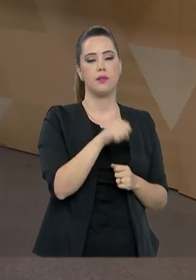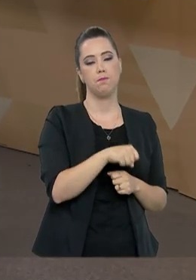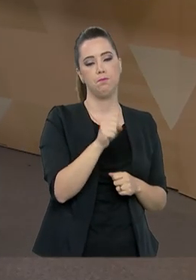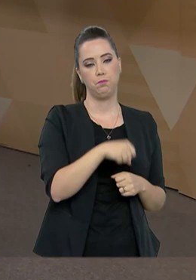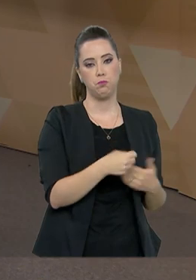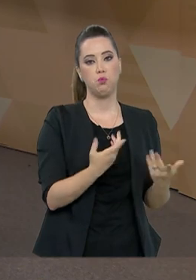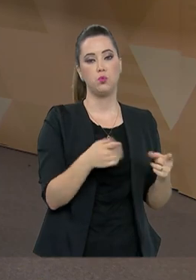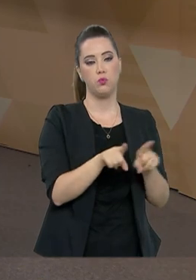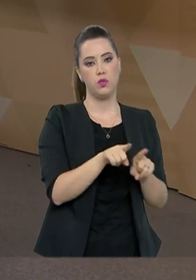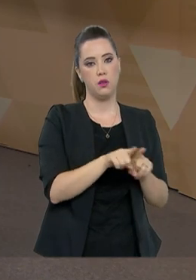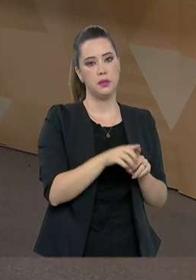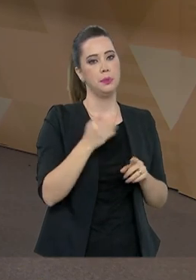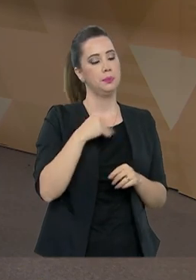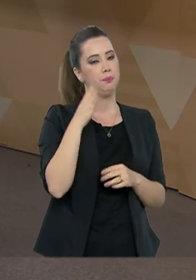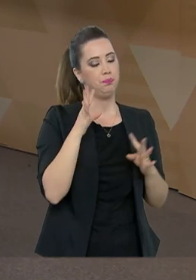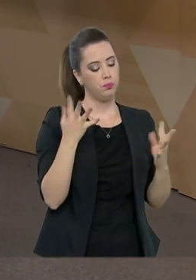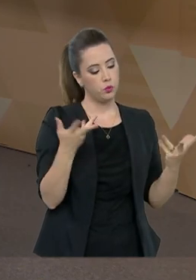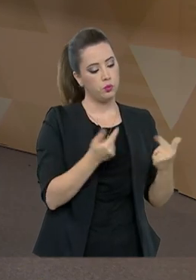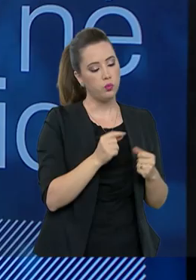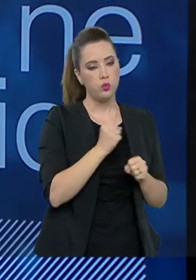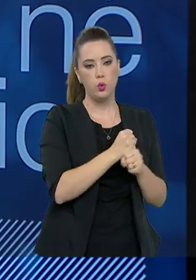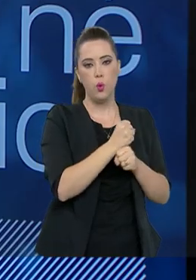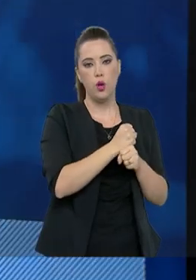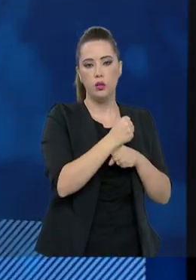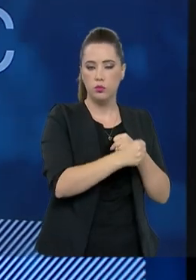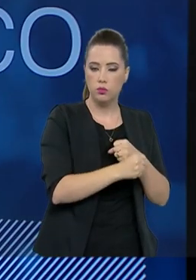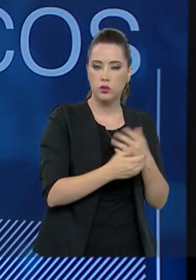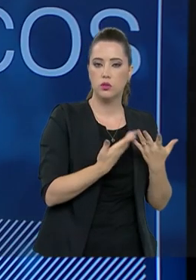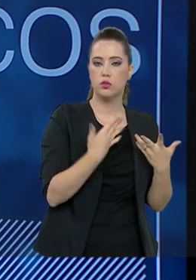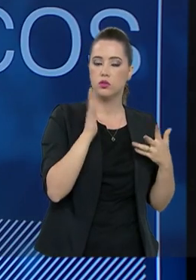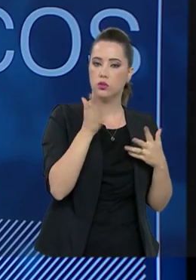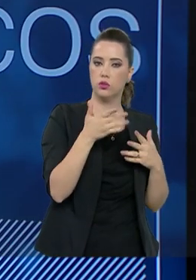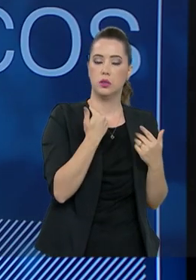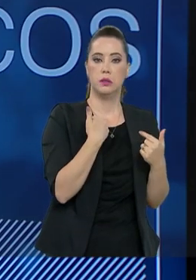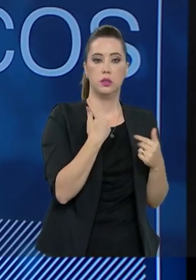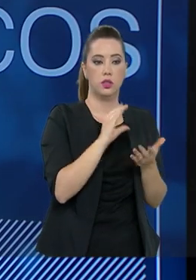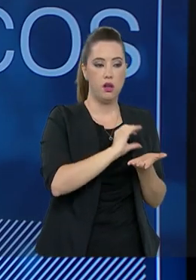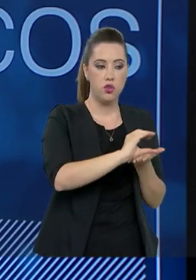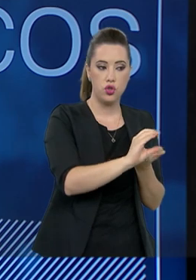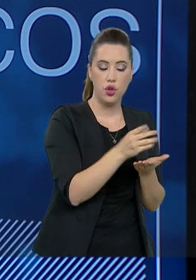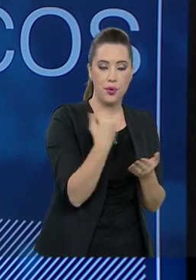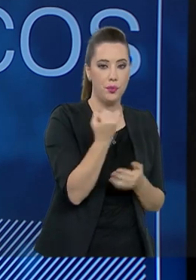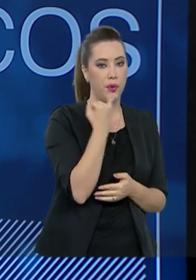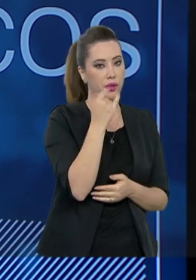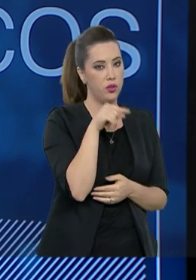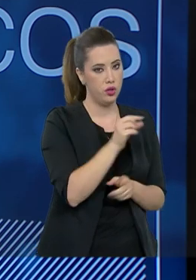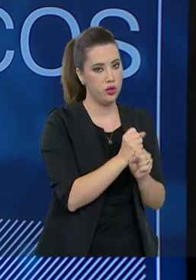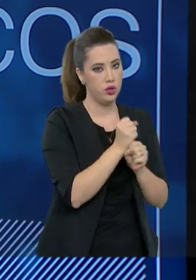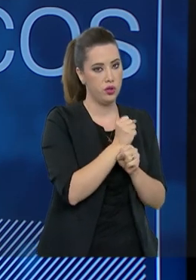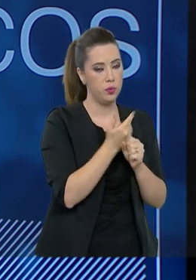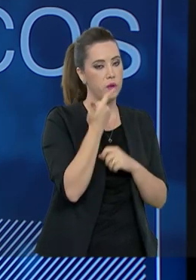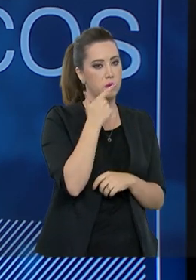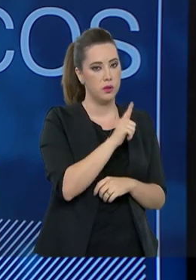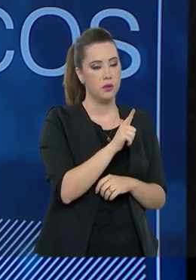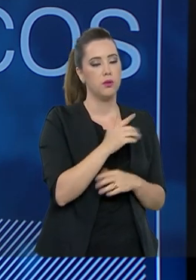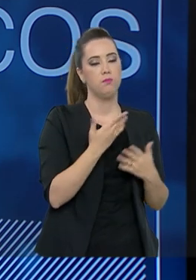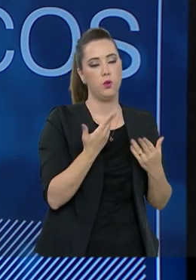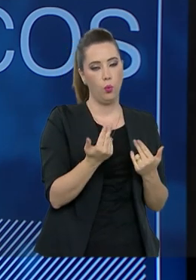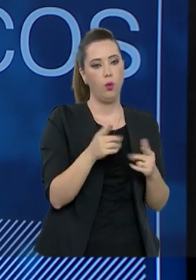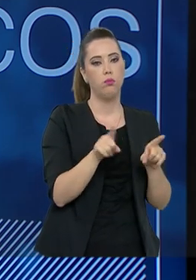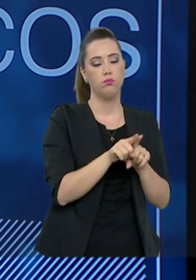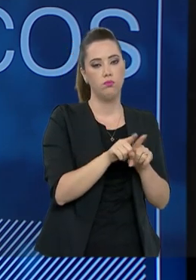feito com muita ênfase no ano que vem, por exemplo. Estão sendo feitos investimentos importantes esse ano para que isso seja alcançado.